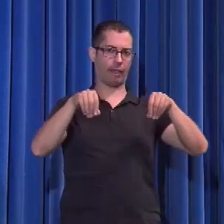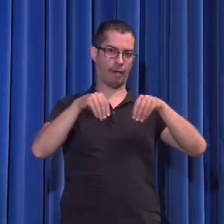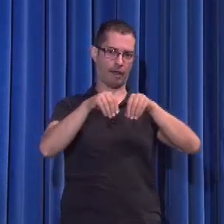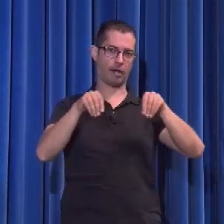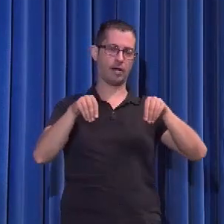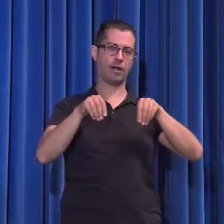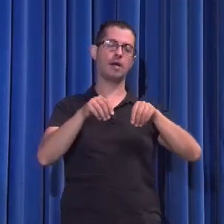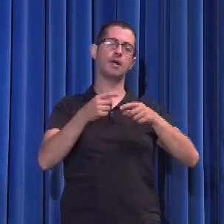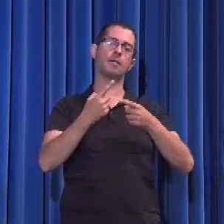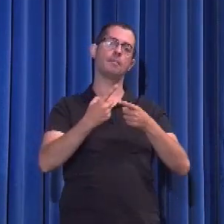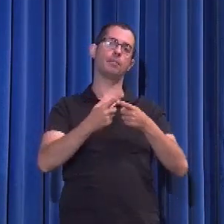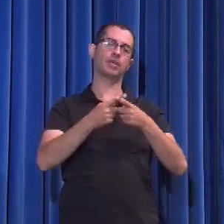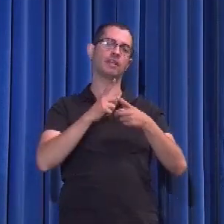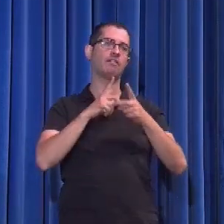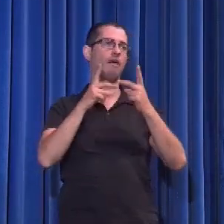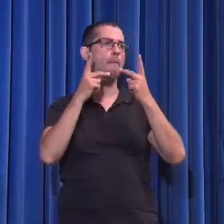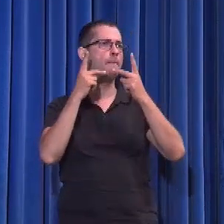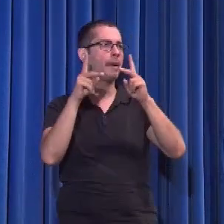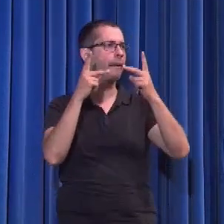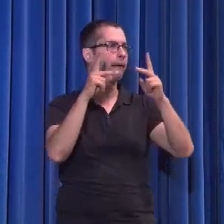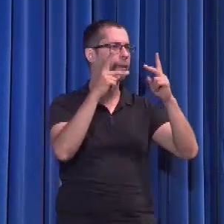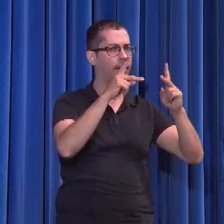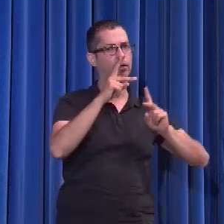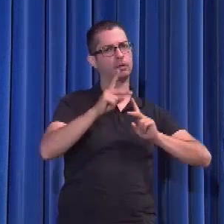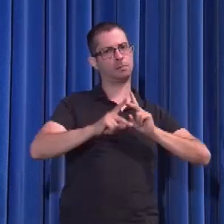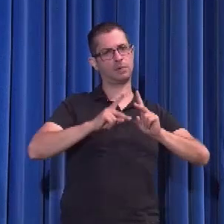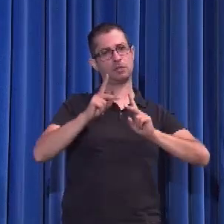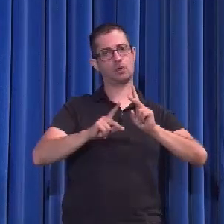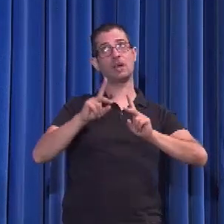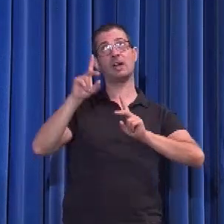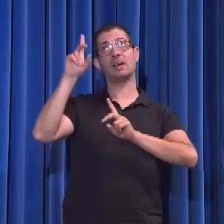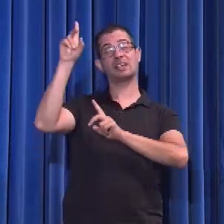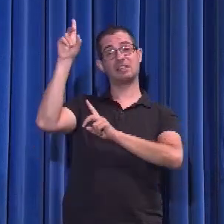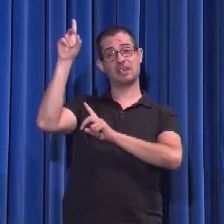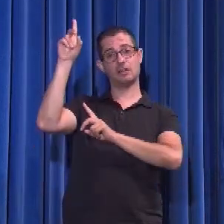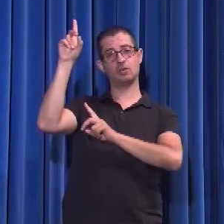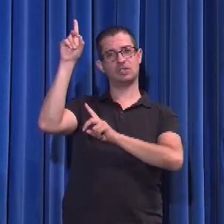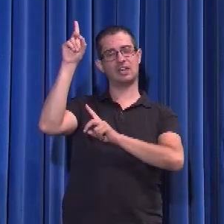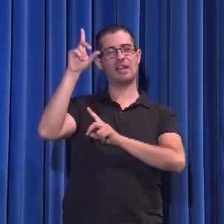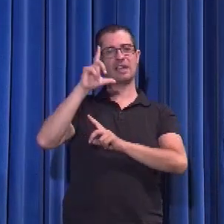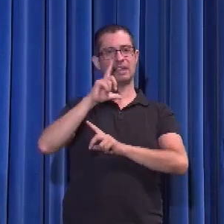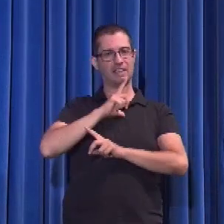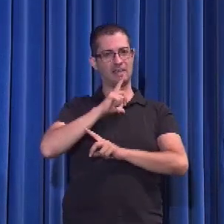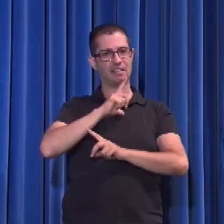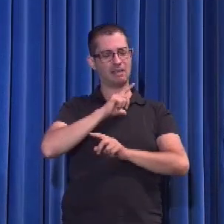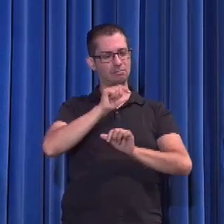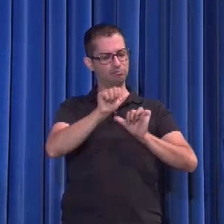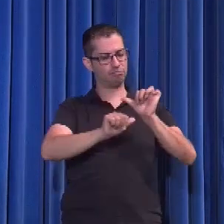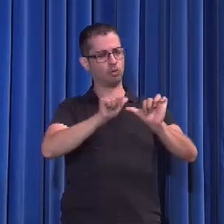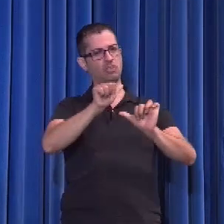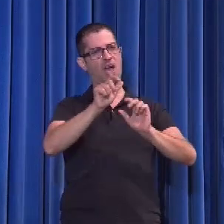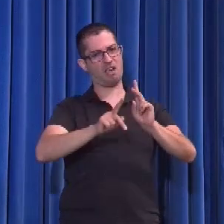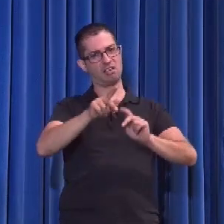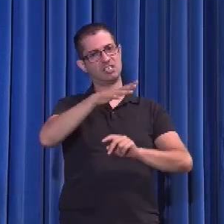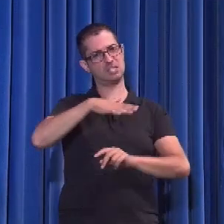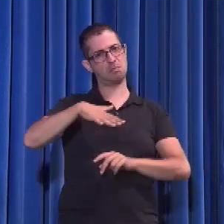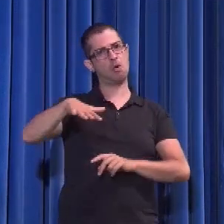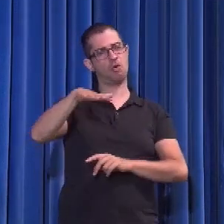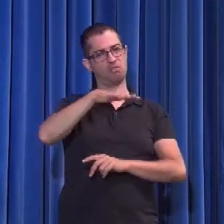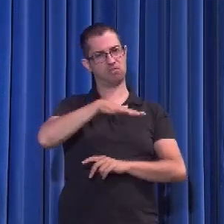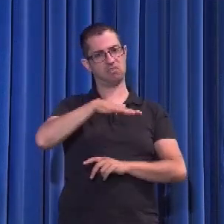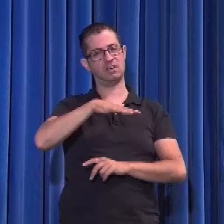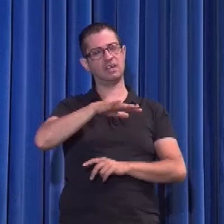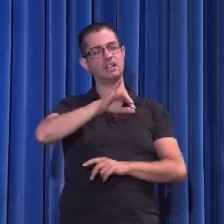que ele estava pregando. Deus haveria de restaurar o povo posteriormente. Então, o que se diz